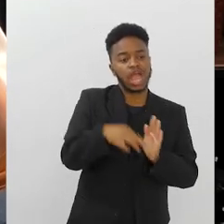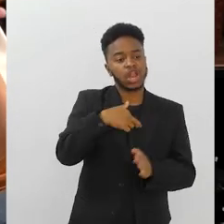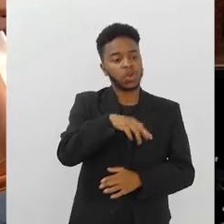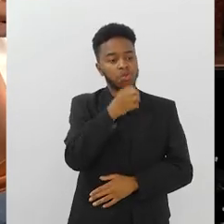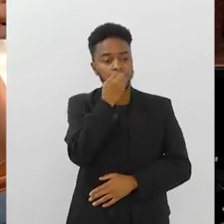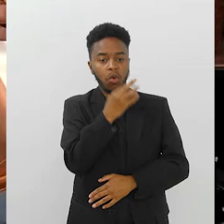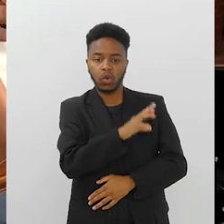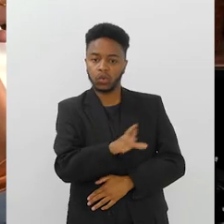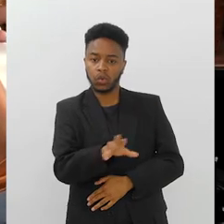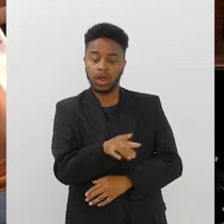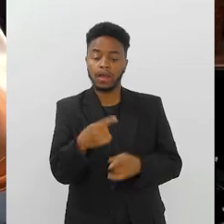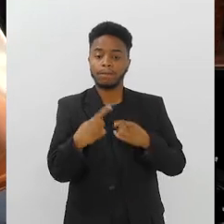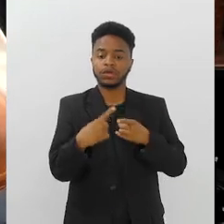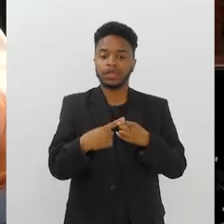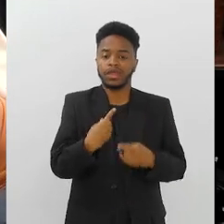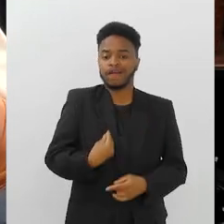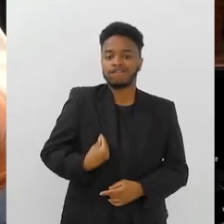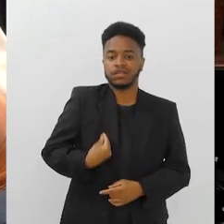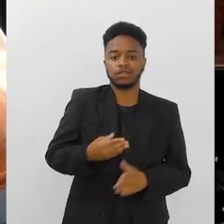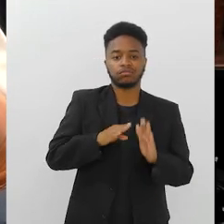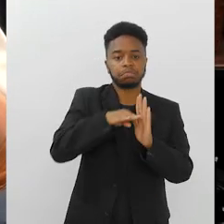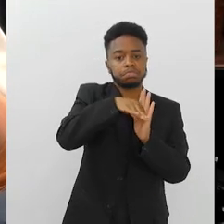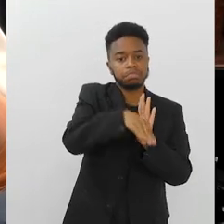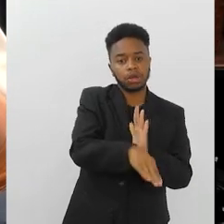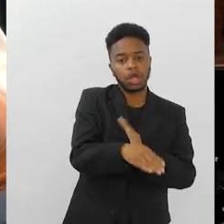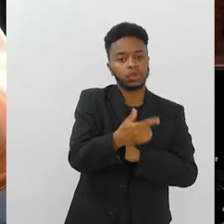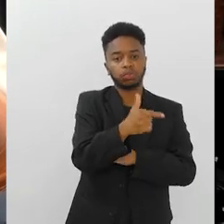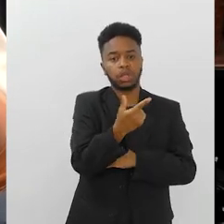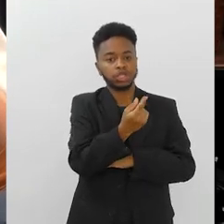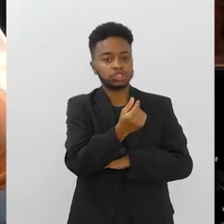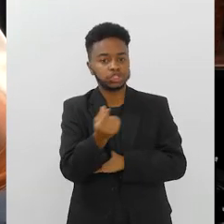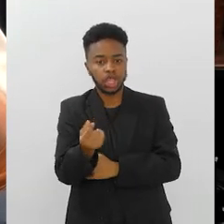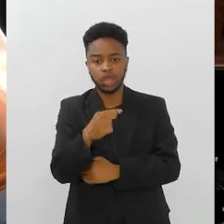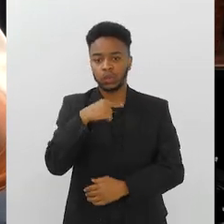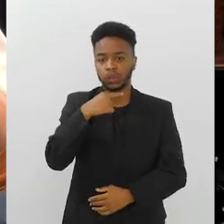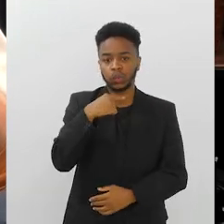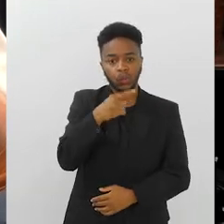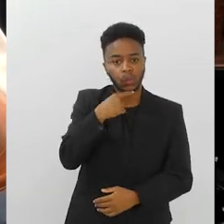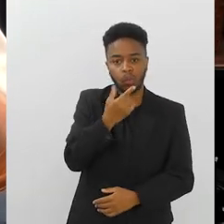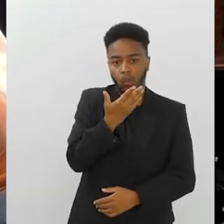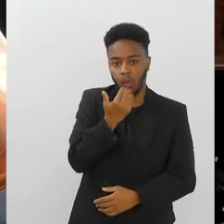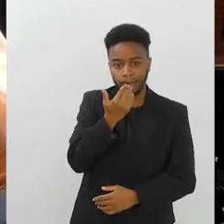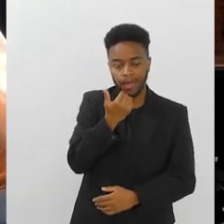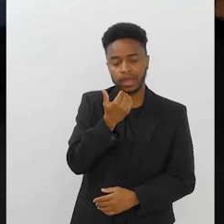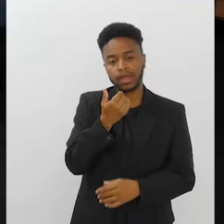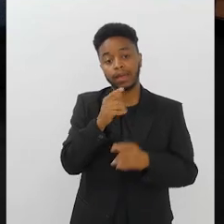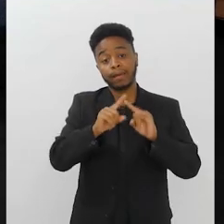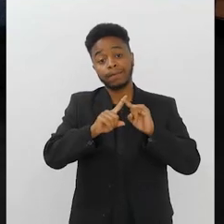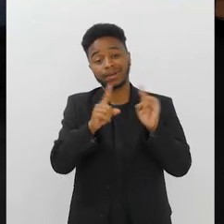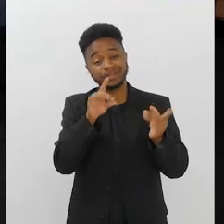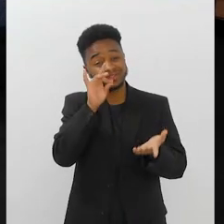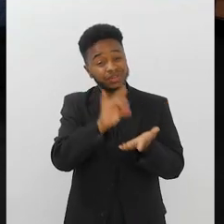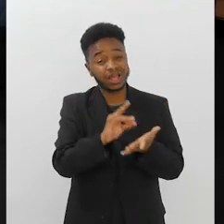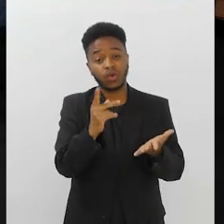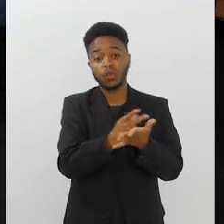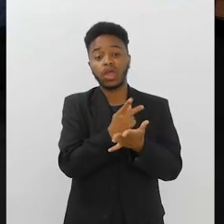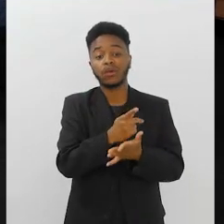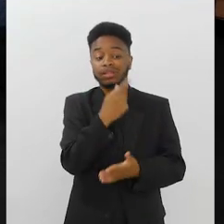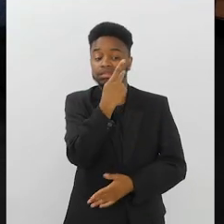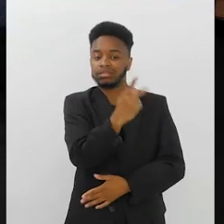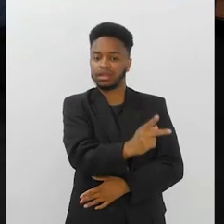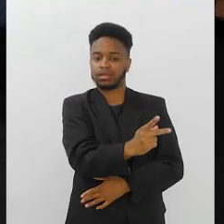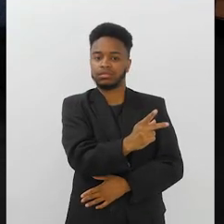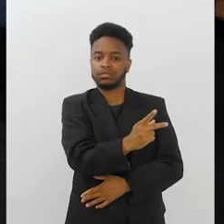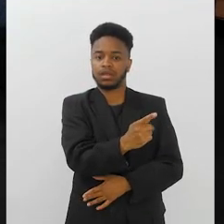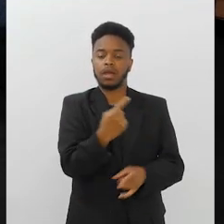aquela religião não é boa porque a vida foi para trás que ele tá sem dinheiro tá sem comida quando